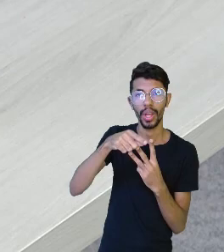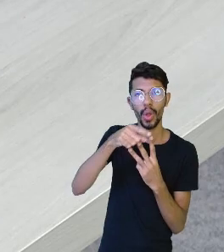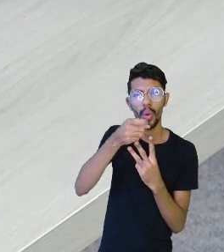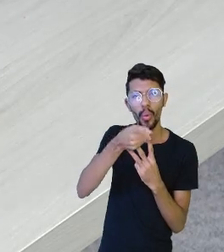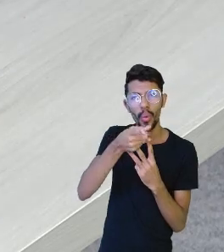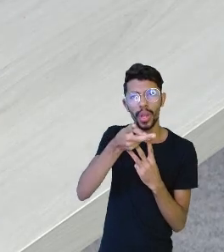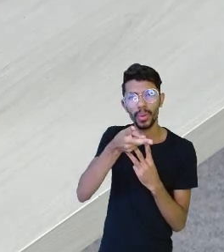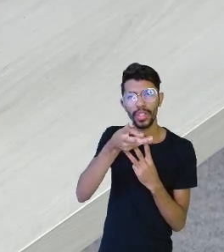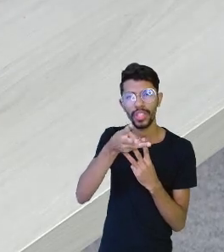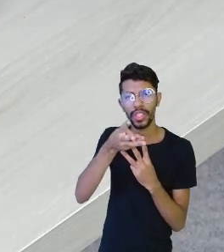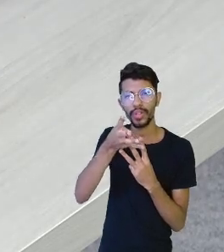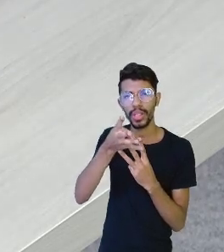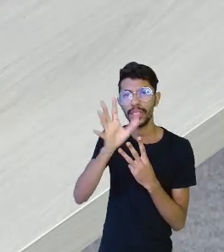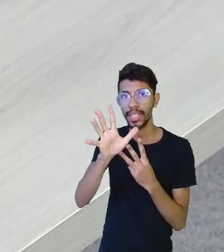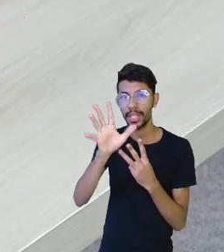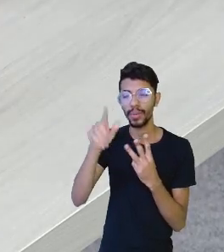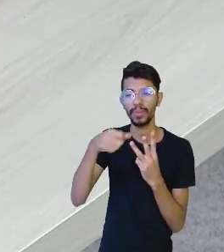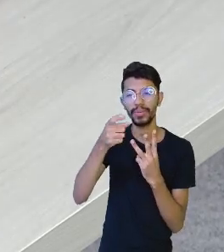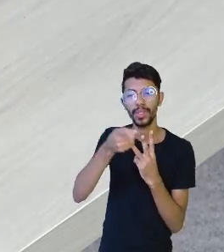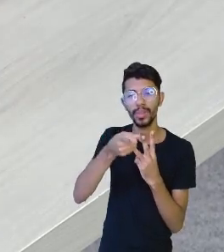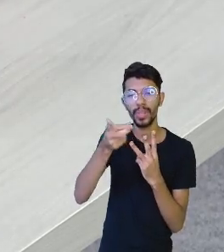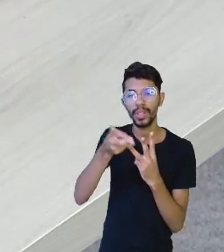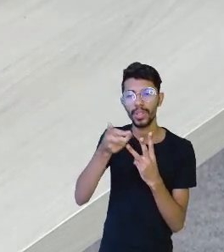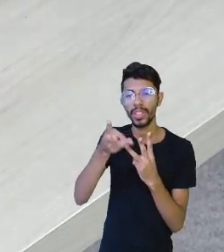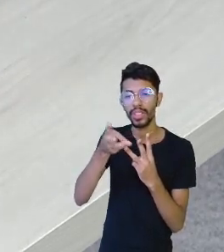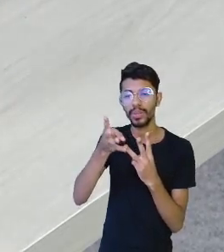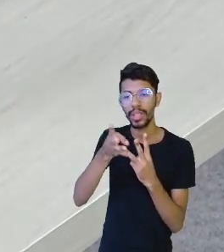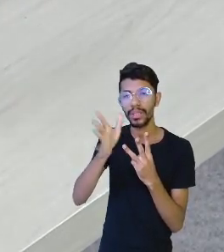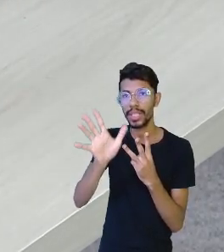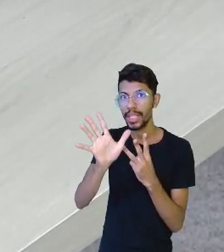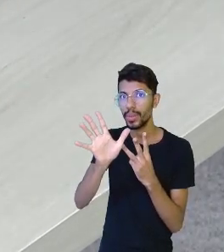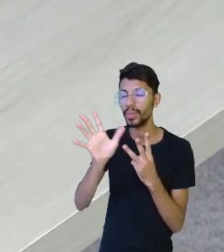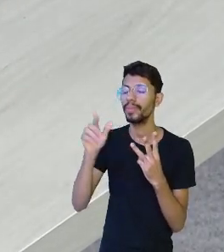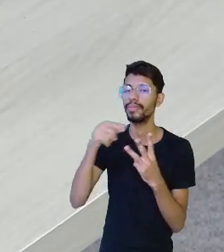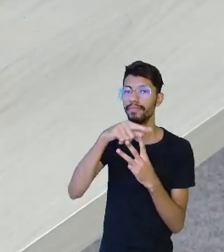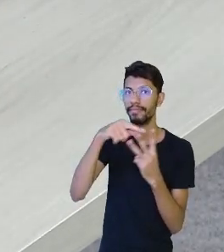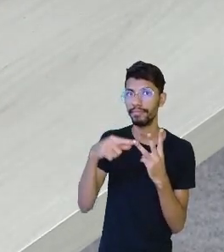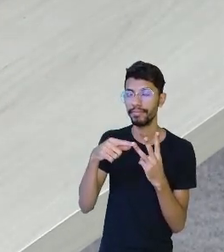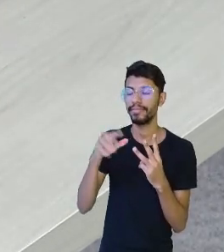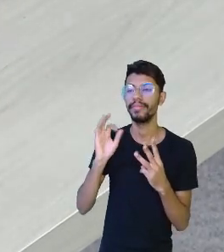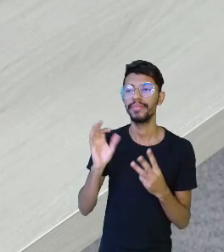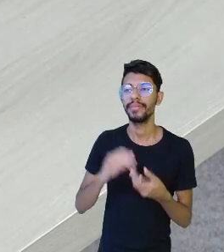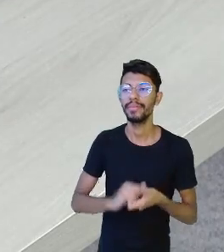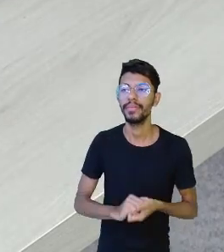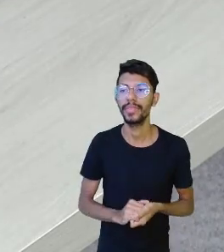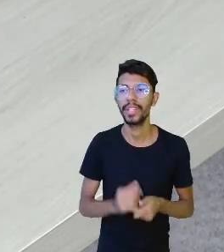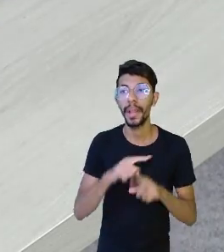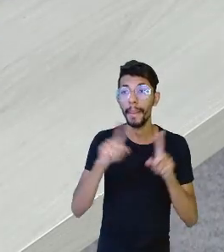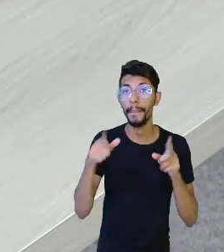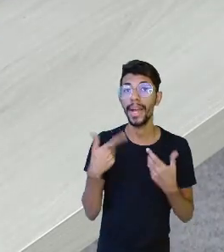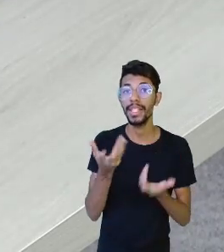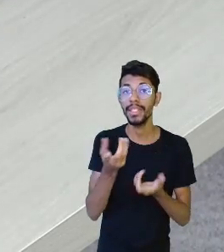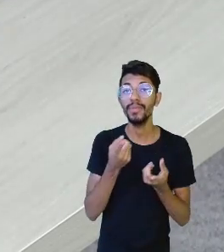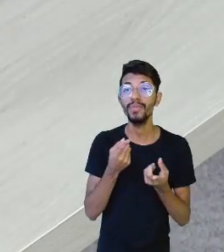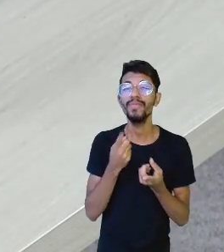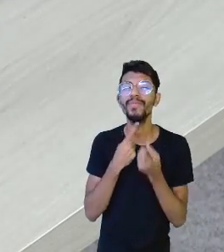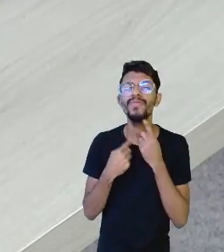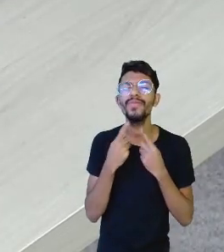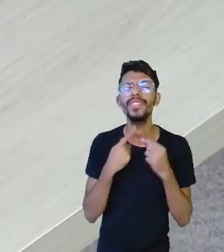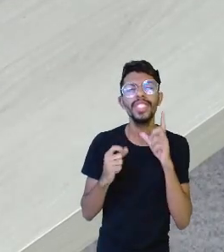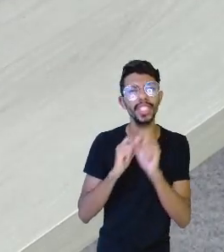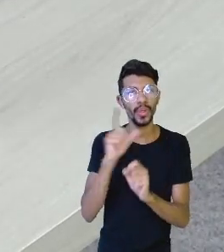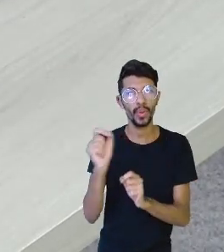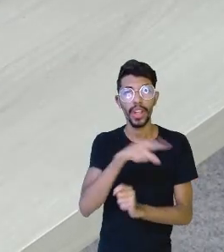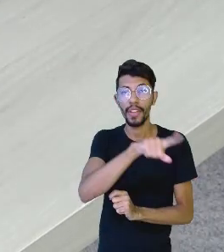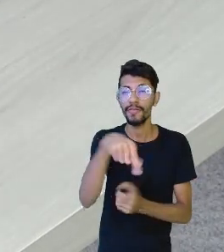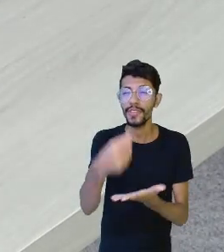1, 2, 3, 4, 5 e 1, 2, 3, 4, 5. Só que eu gostaria que vocês me ajudassem